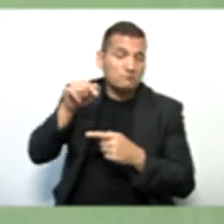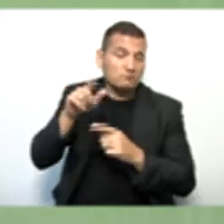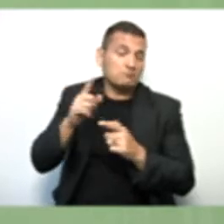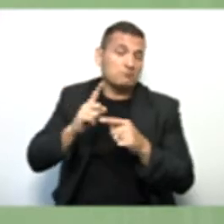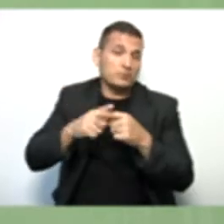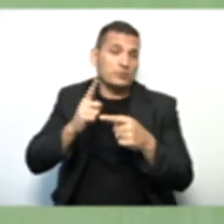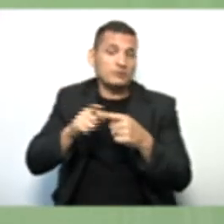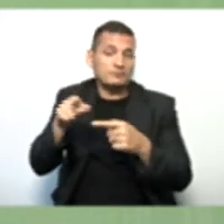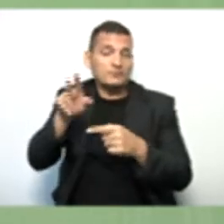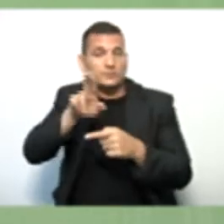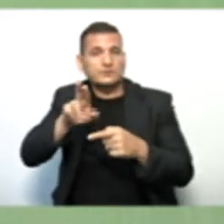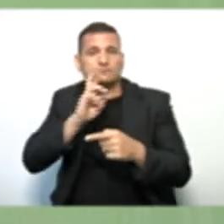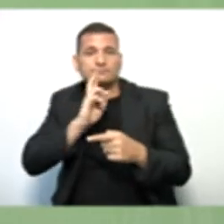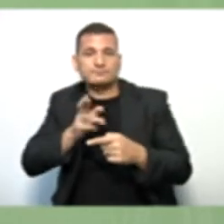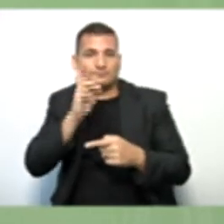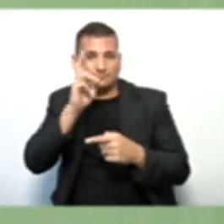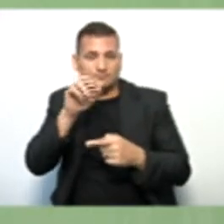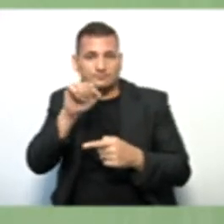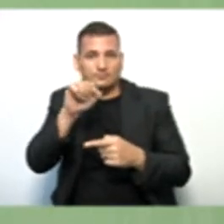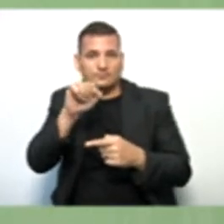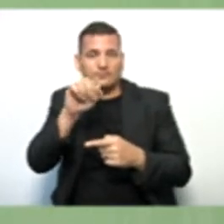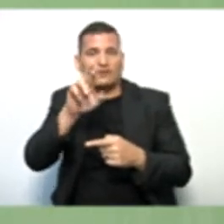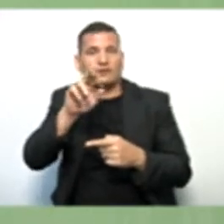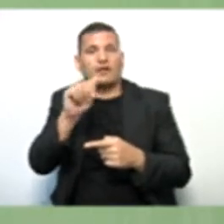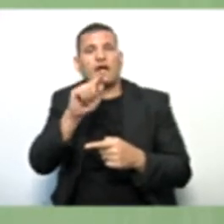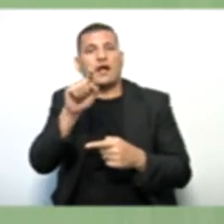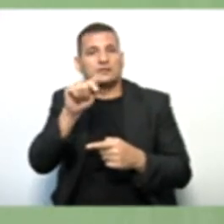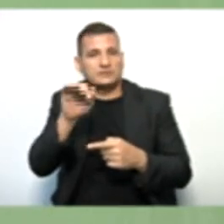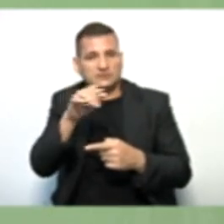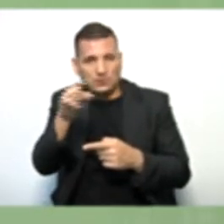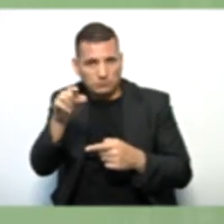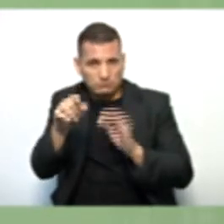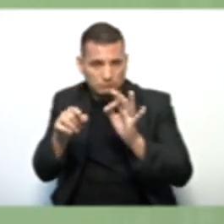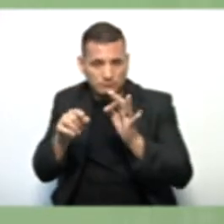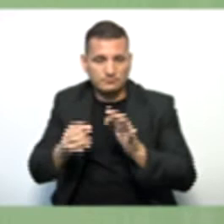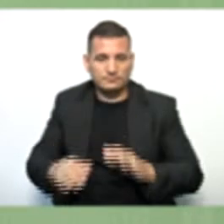parte razão aqui. Aquela galerinha era difícil pensar na época, tá bom?